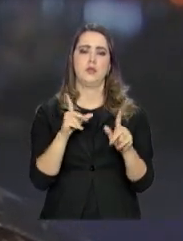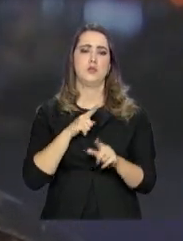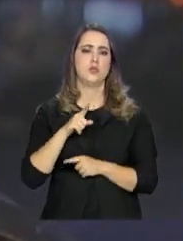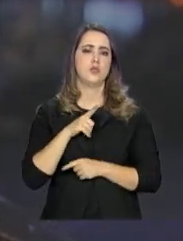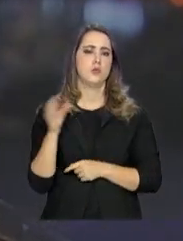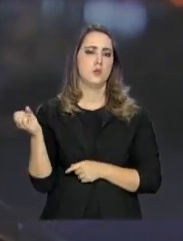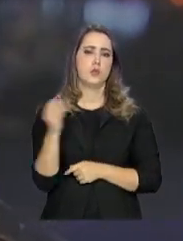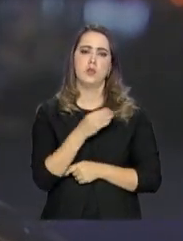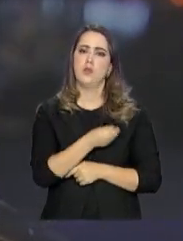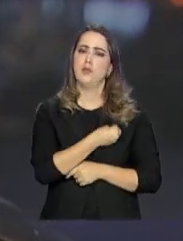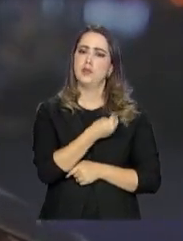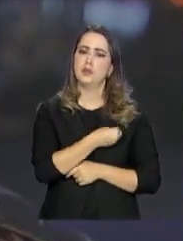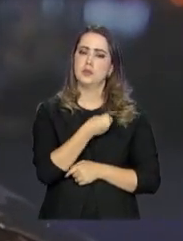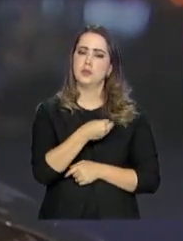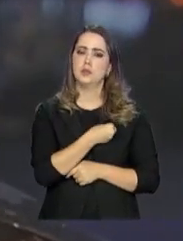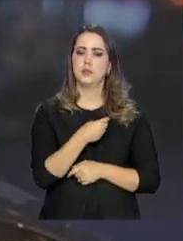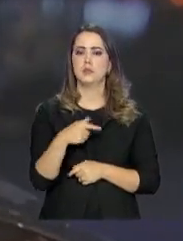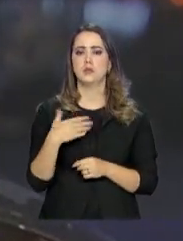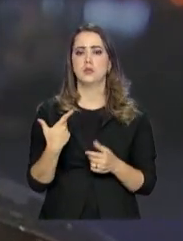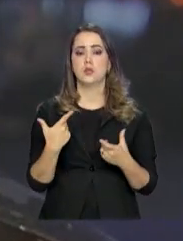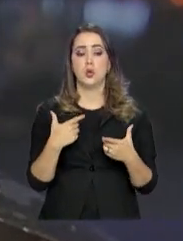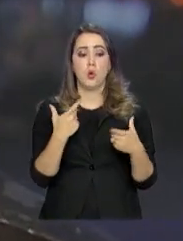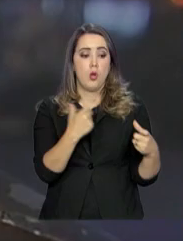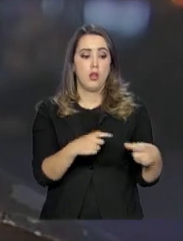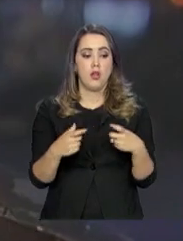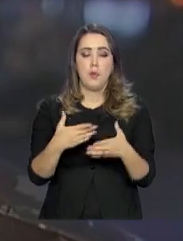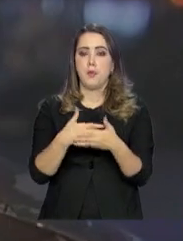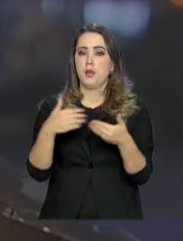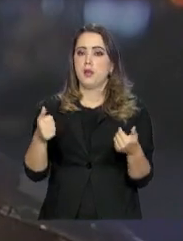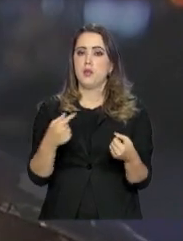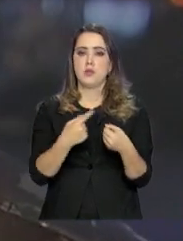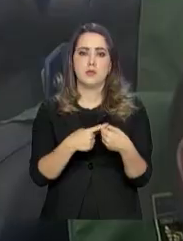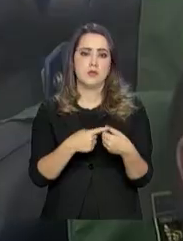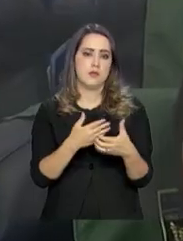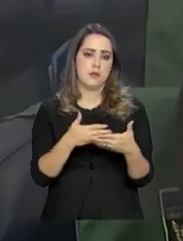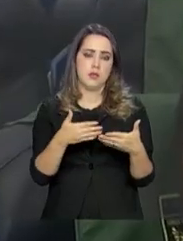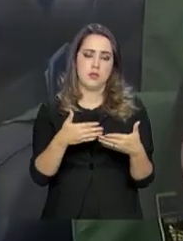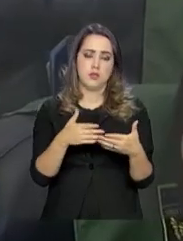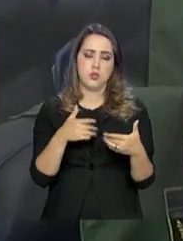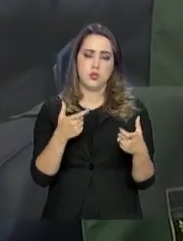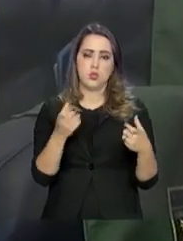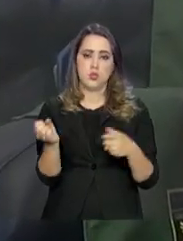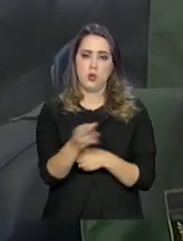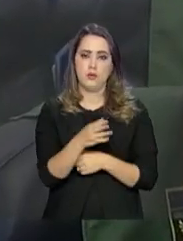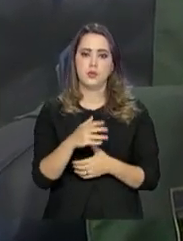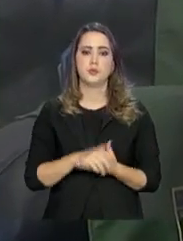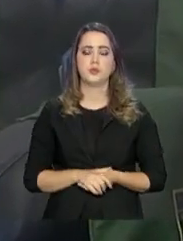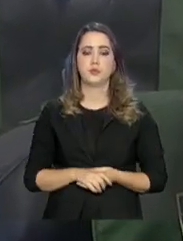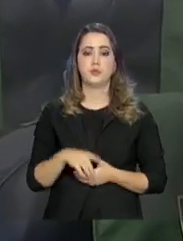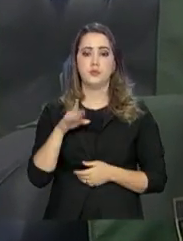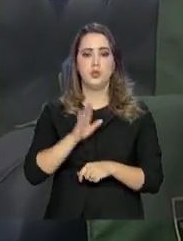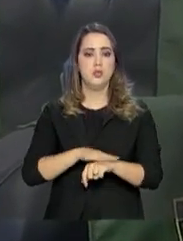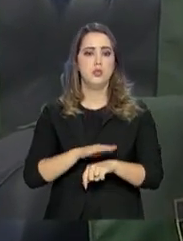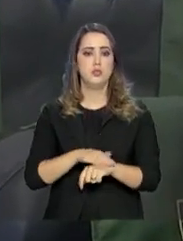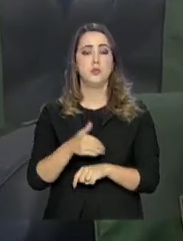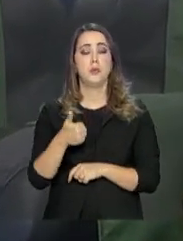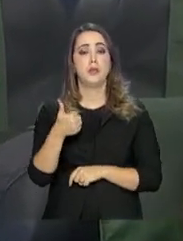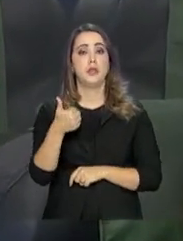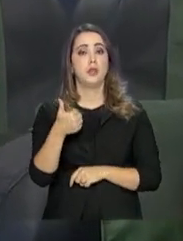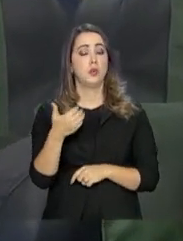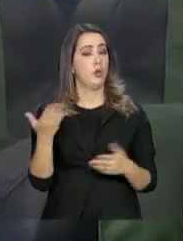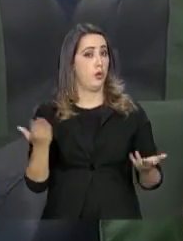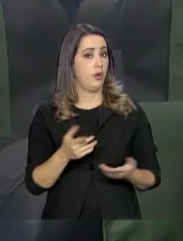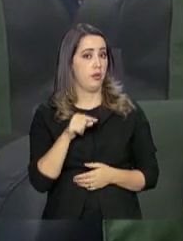uma nova qualidade de vida em meios melhores nas cidades de destino. Nessa etapa, são 163